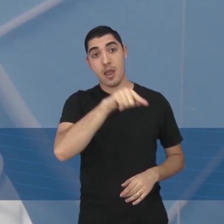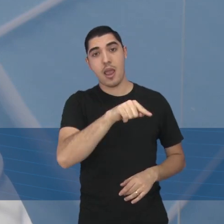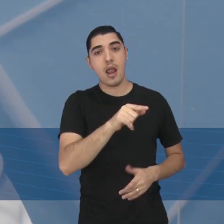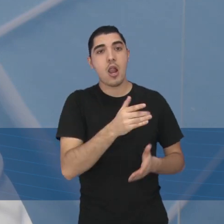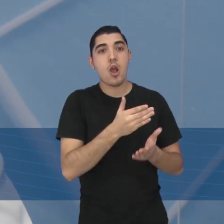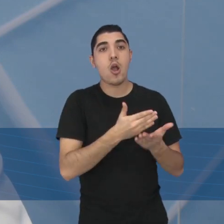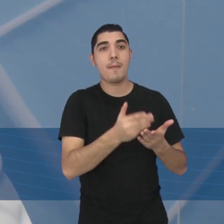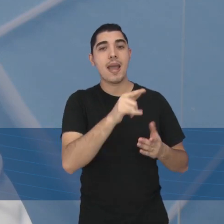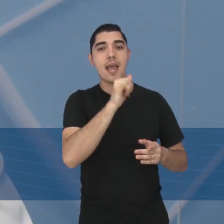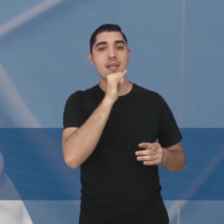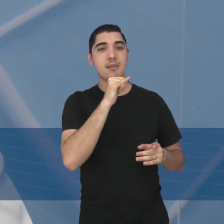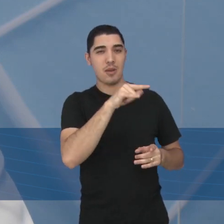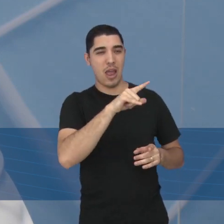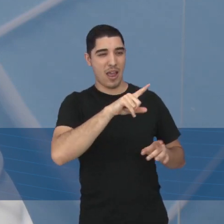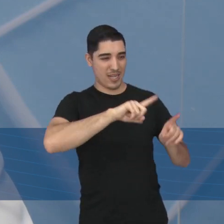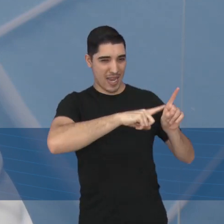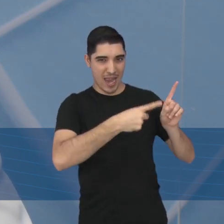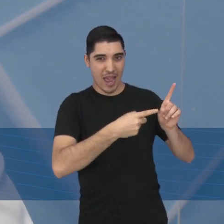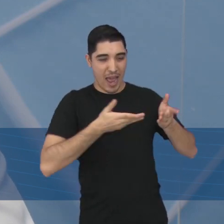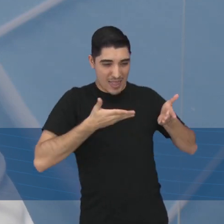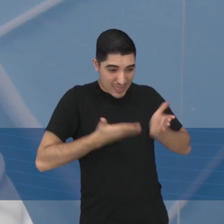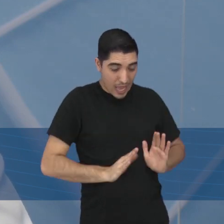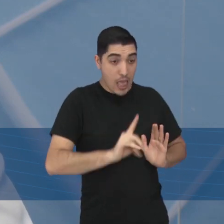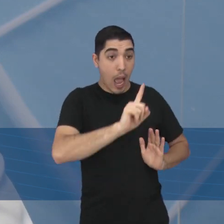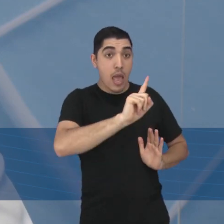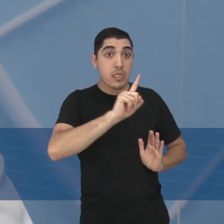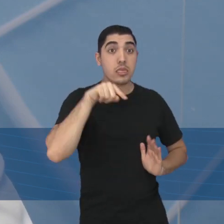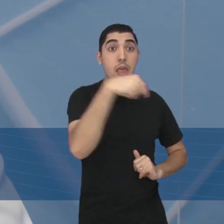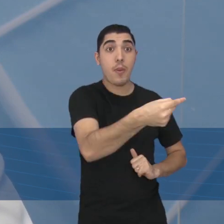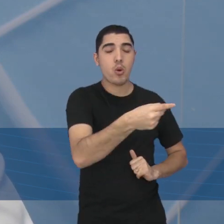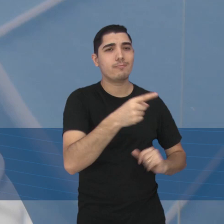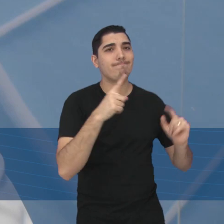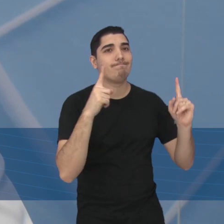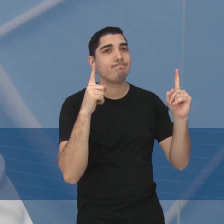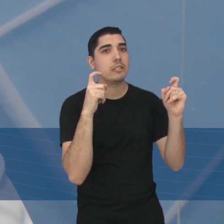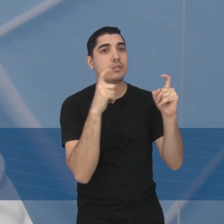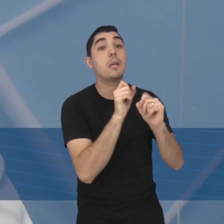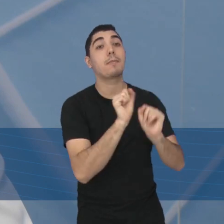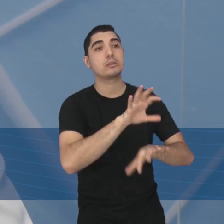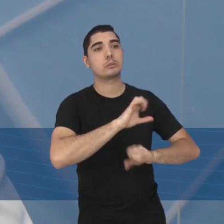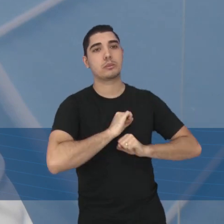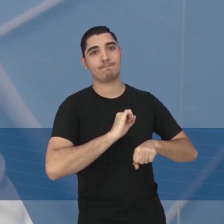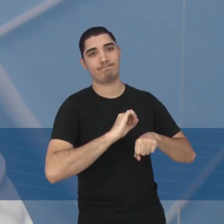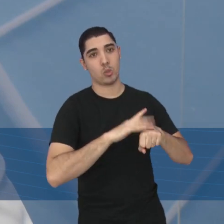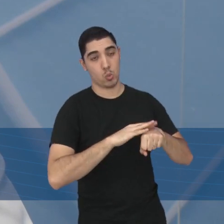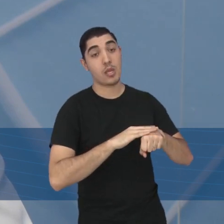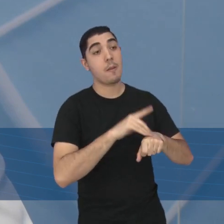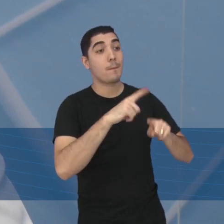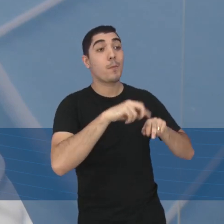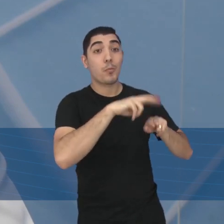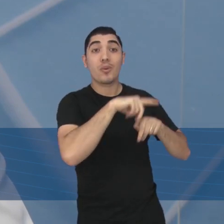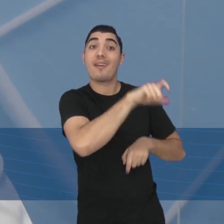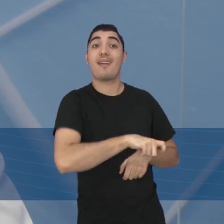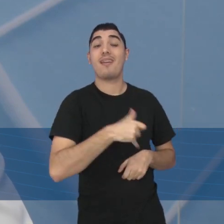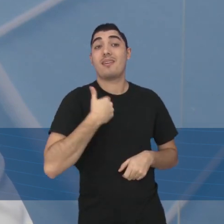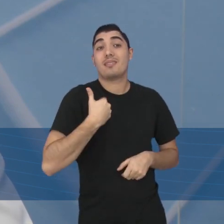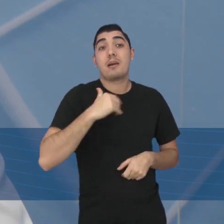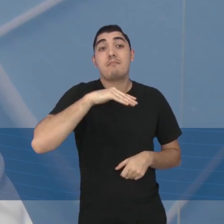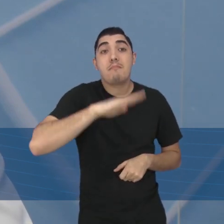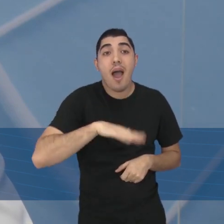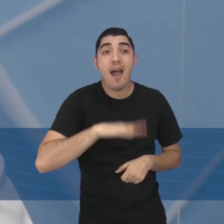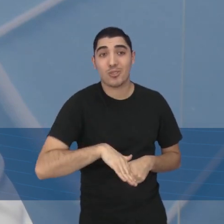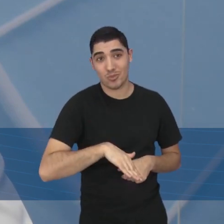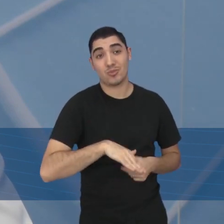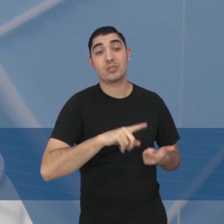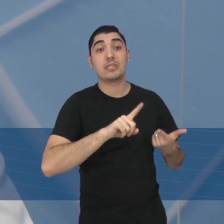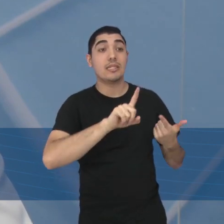quando ela gesta pós-filho. Então, assim, ela junta 2 coisas juntos, né? O fato dela ser adolescente e dela também